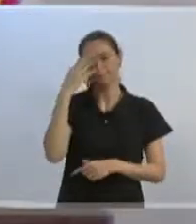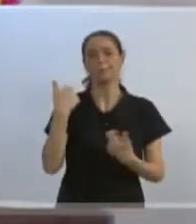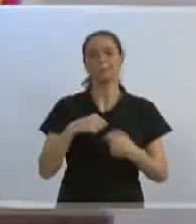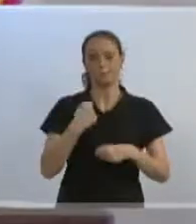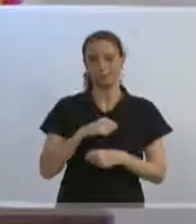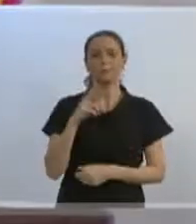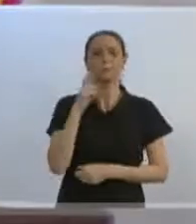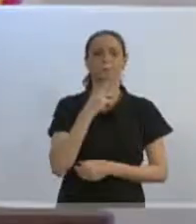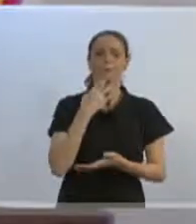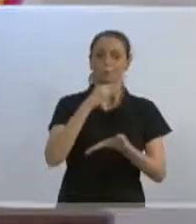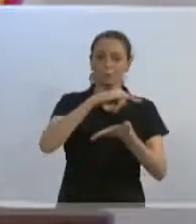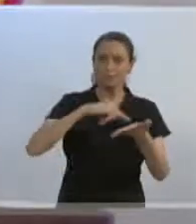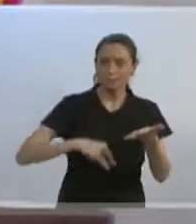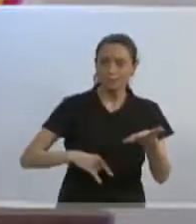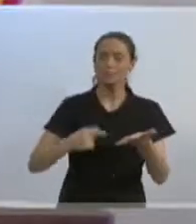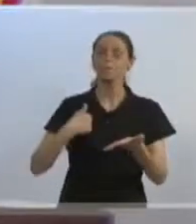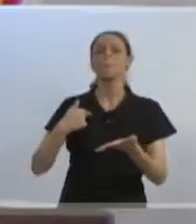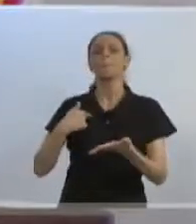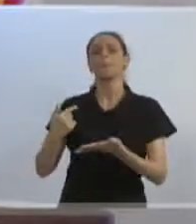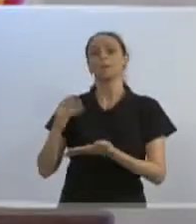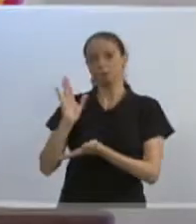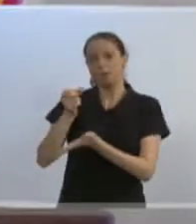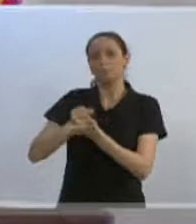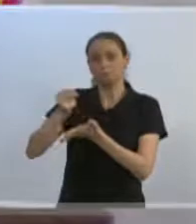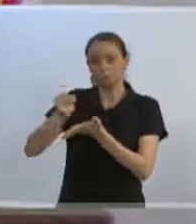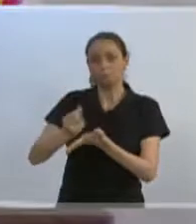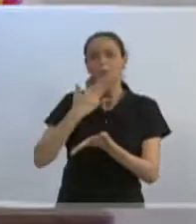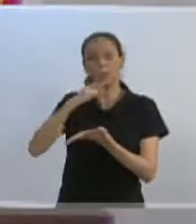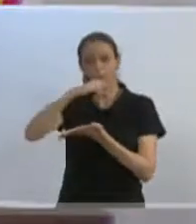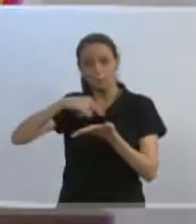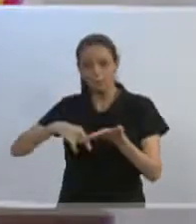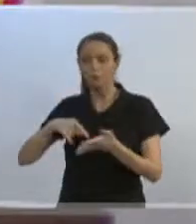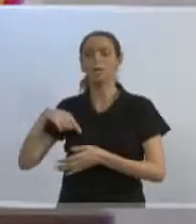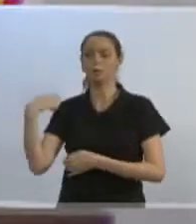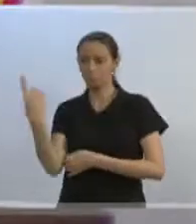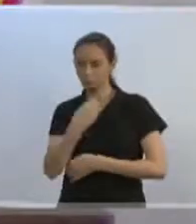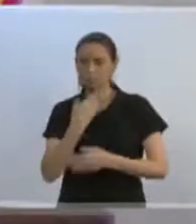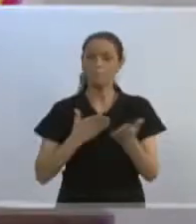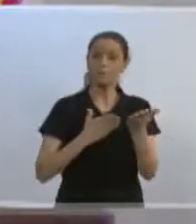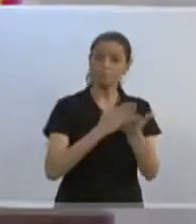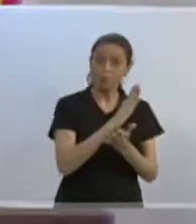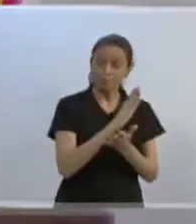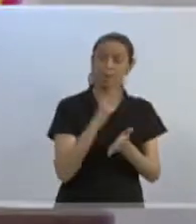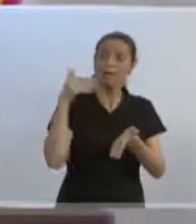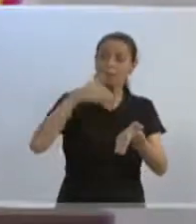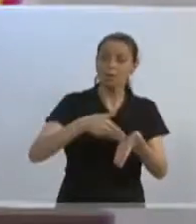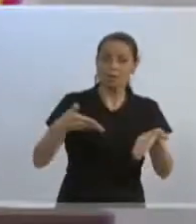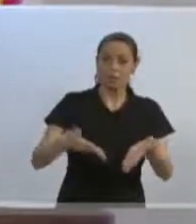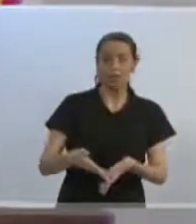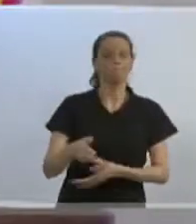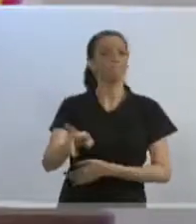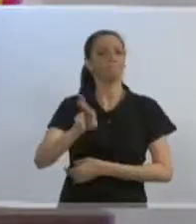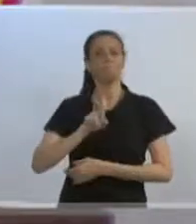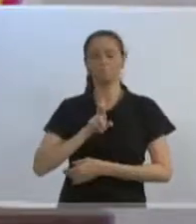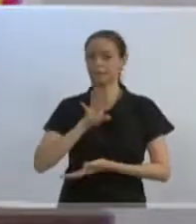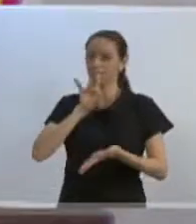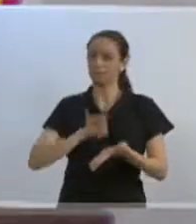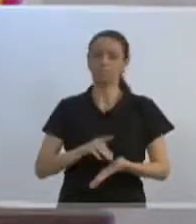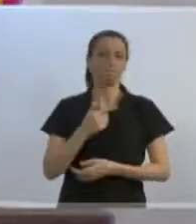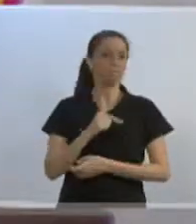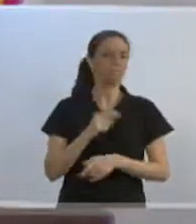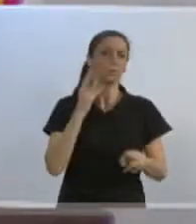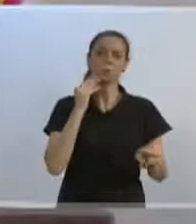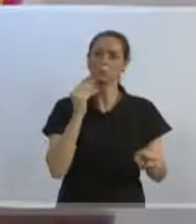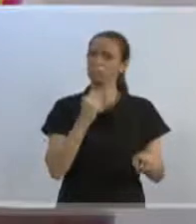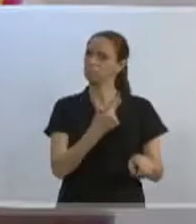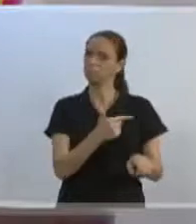requerimento. Naquela mesma tarde, assim que recebi, protocolei o requerimento, foi aprovado por essa casa. Até esse momento não tem a resposta oficial, acho que o vereador Gilson também